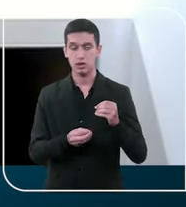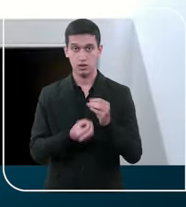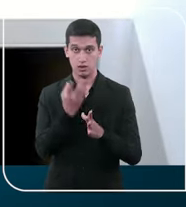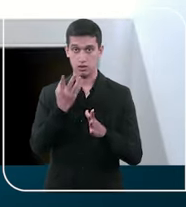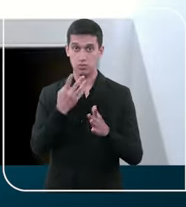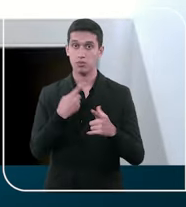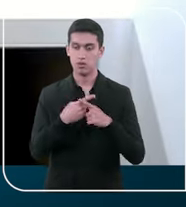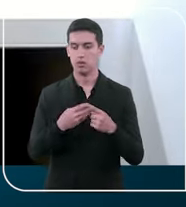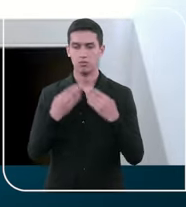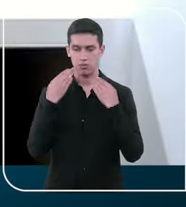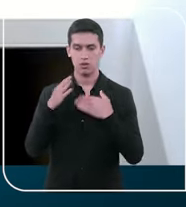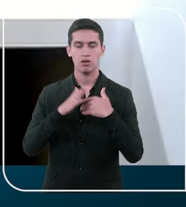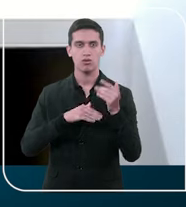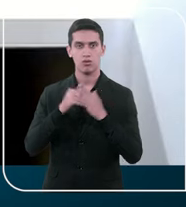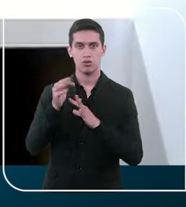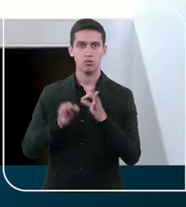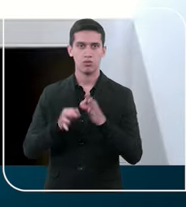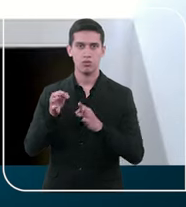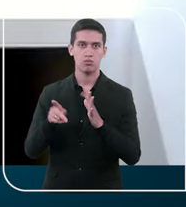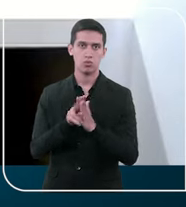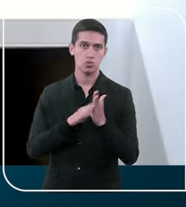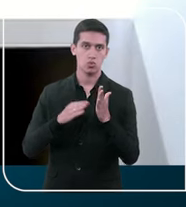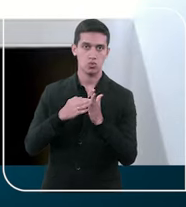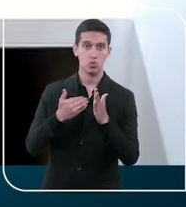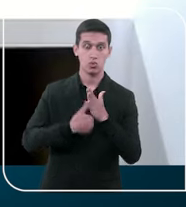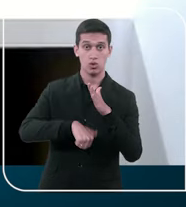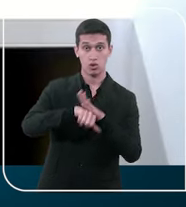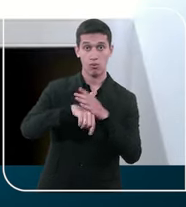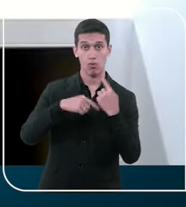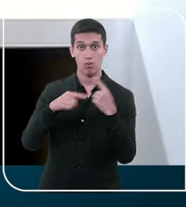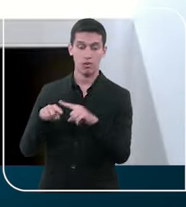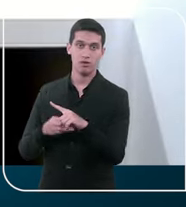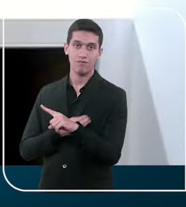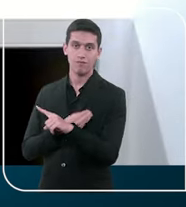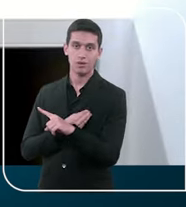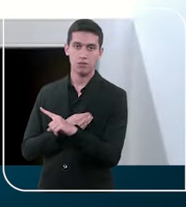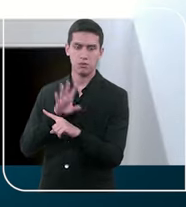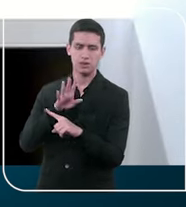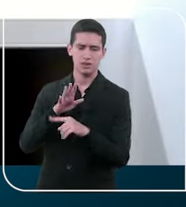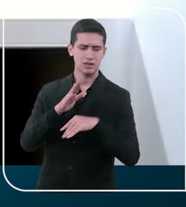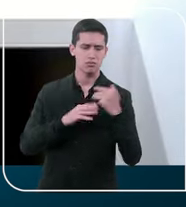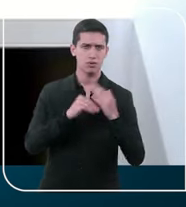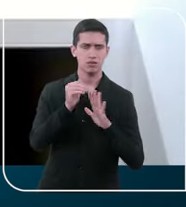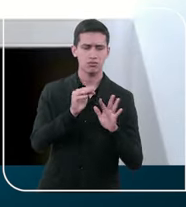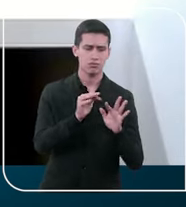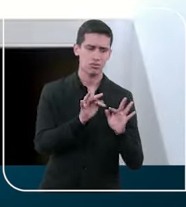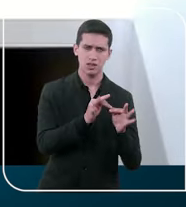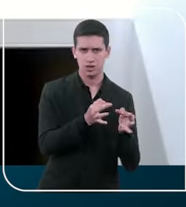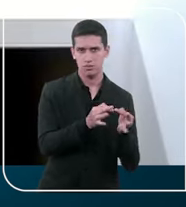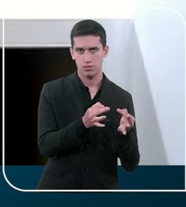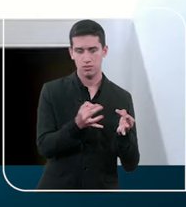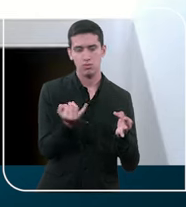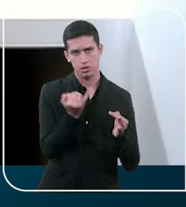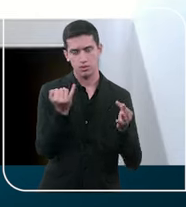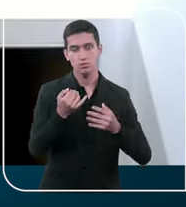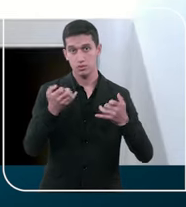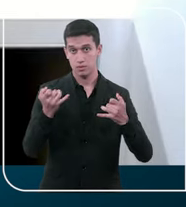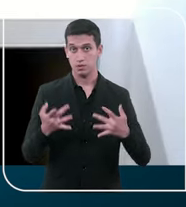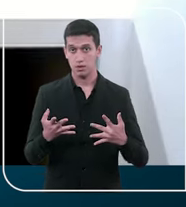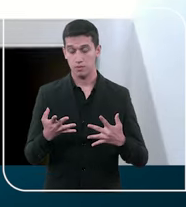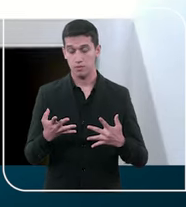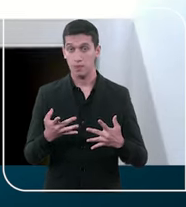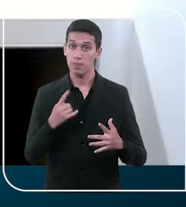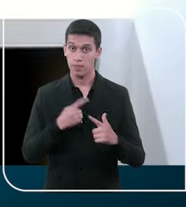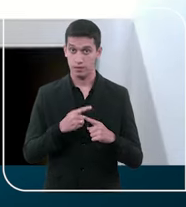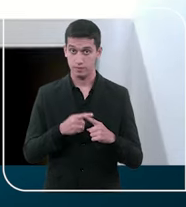ele estabelece a competência para o julgamento dos crimes dolosos contra a vida. Mas essa competência é uma competência mínima, então isso é importante de se